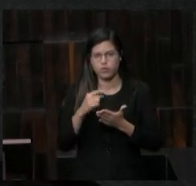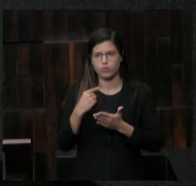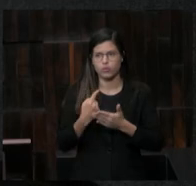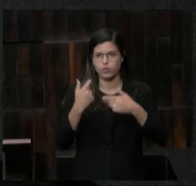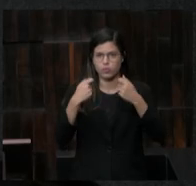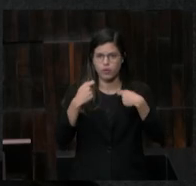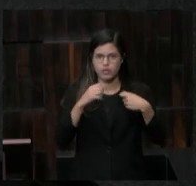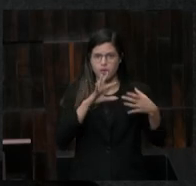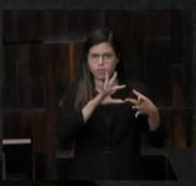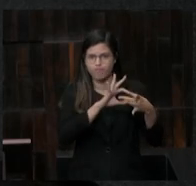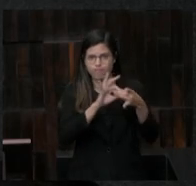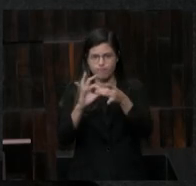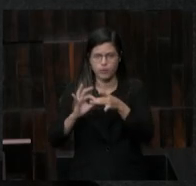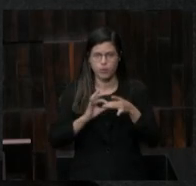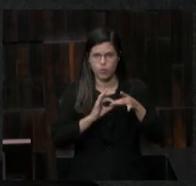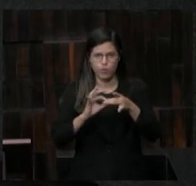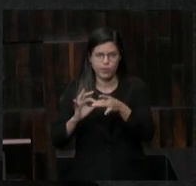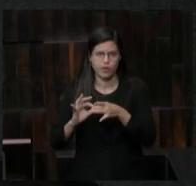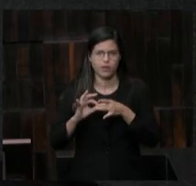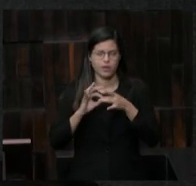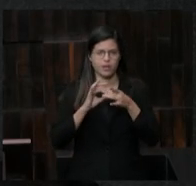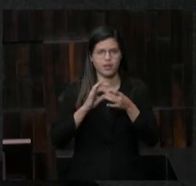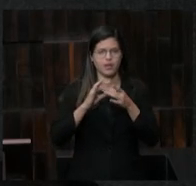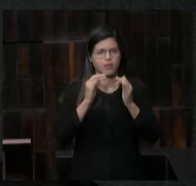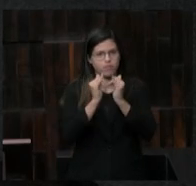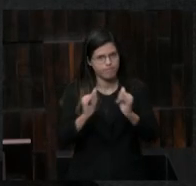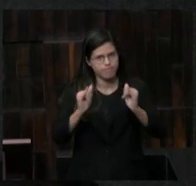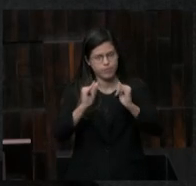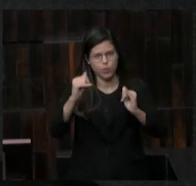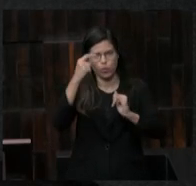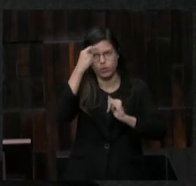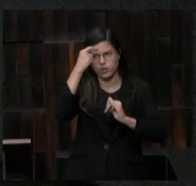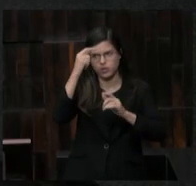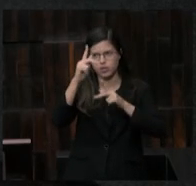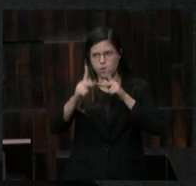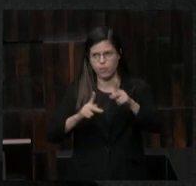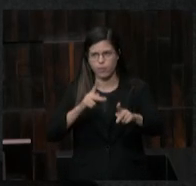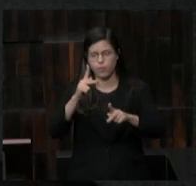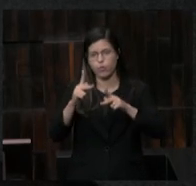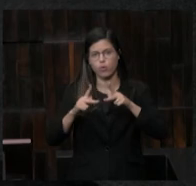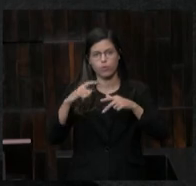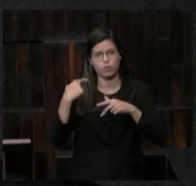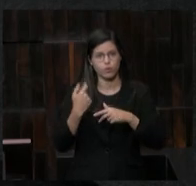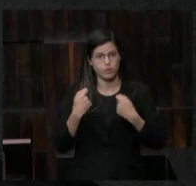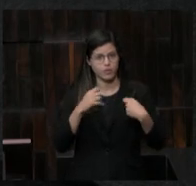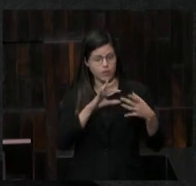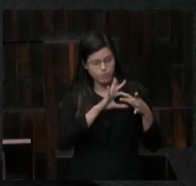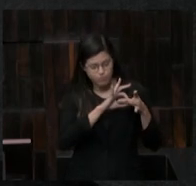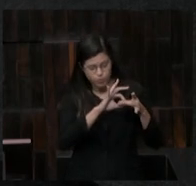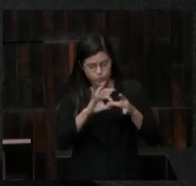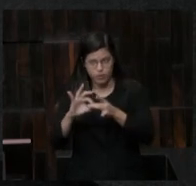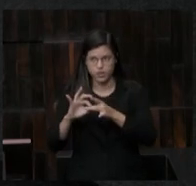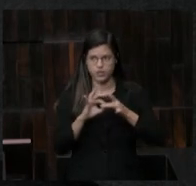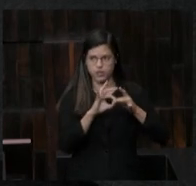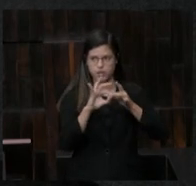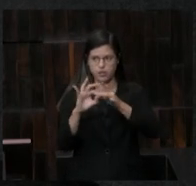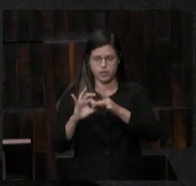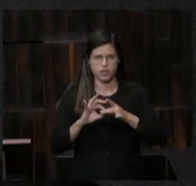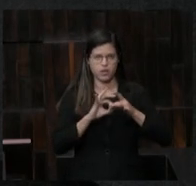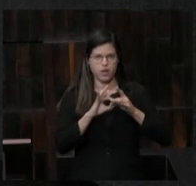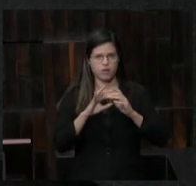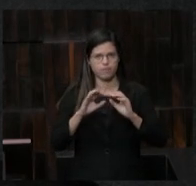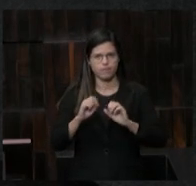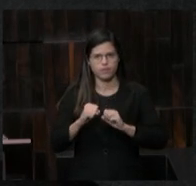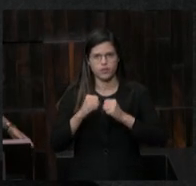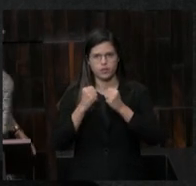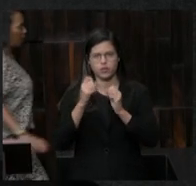nos unir para conscientizar a população, nós precisamos nos unir para garantir o direito